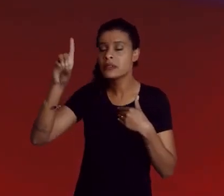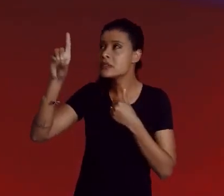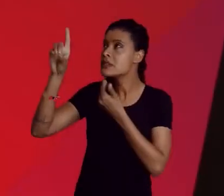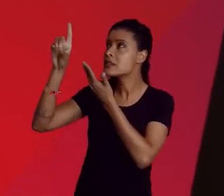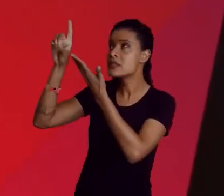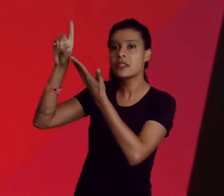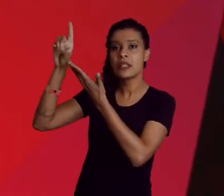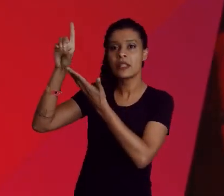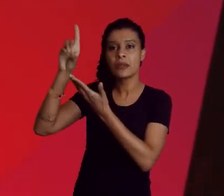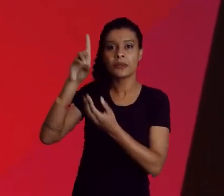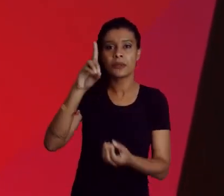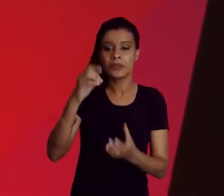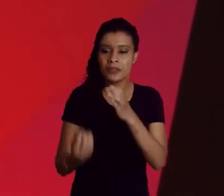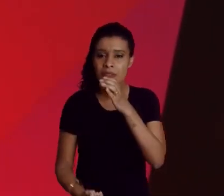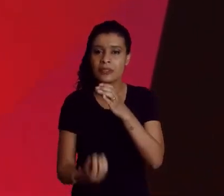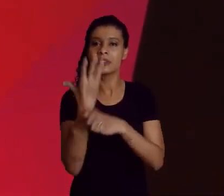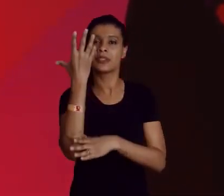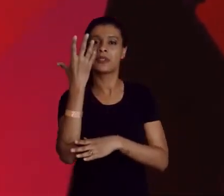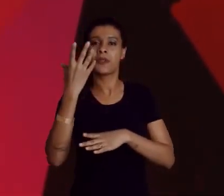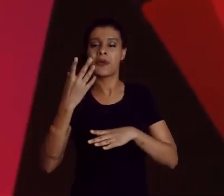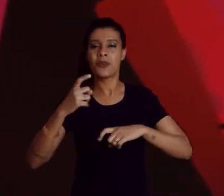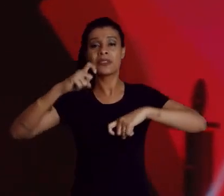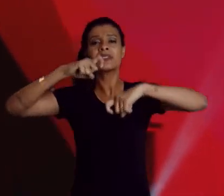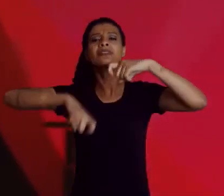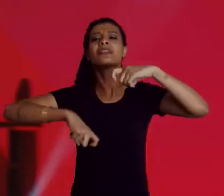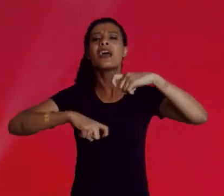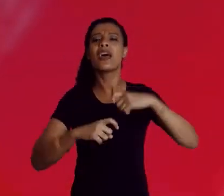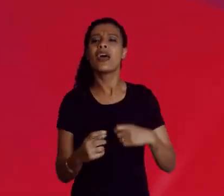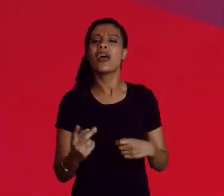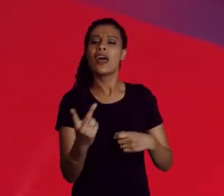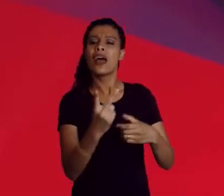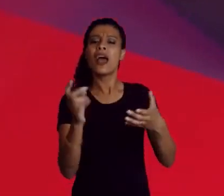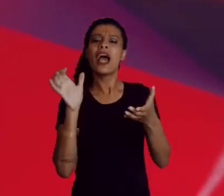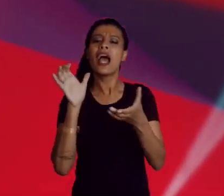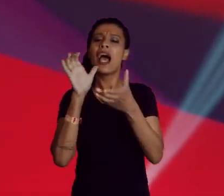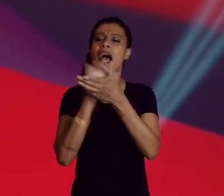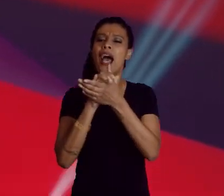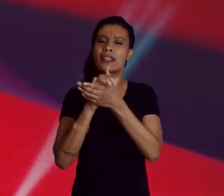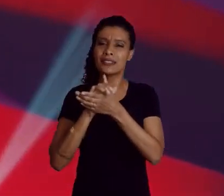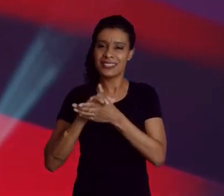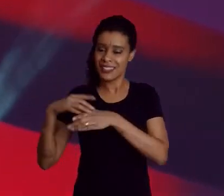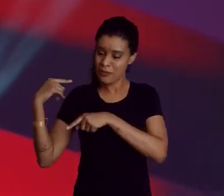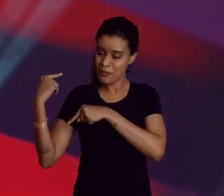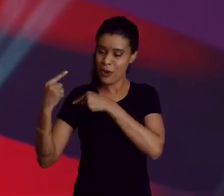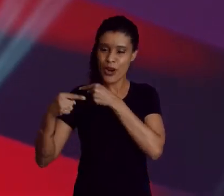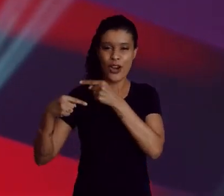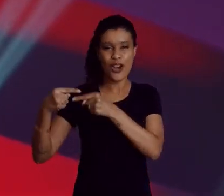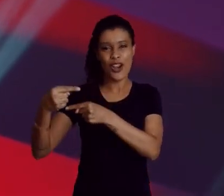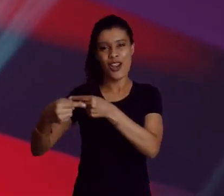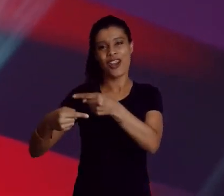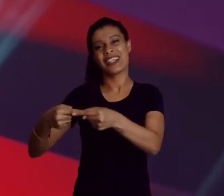criou a sexualidade, o sexo para o casamento. Olha aqui, para quê? Multiplicar e encher a terra. Olha que